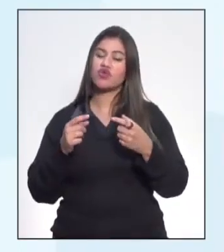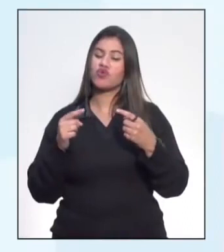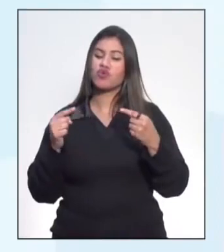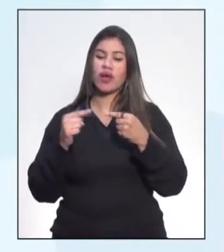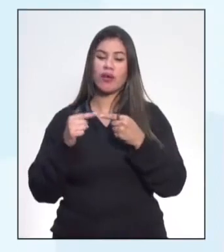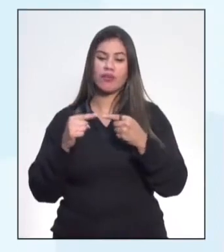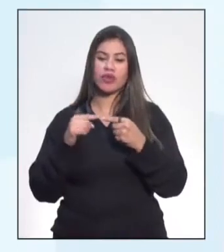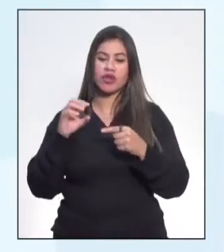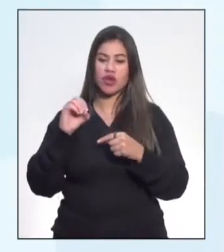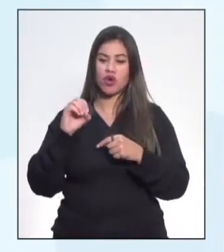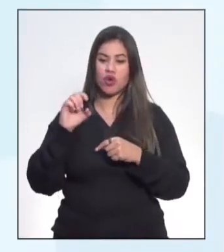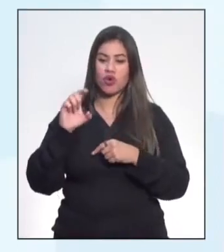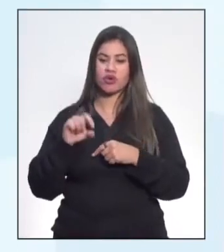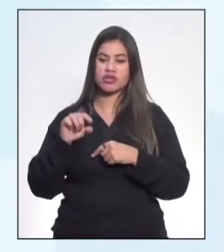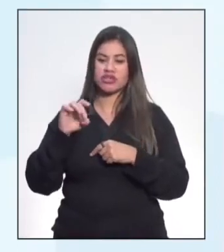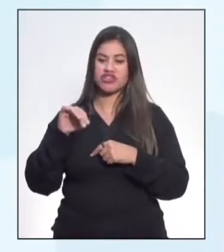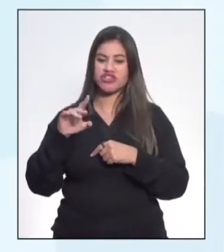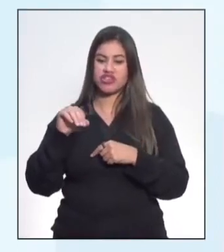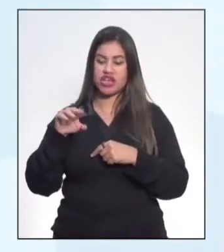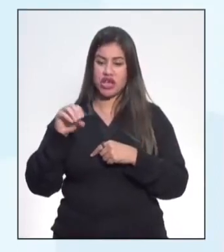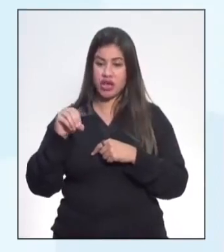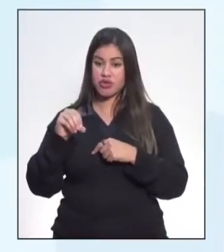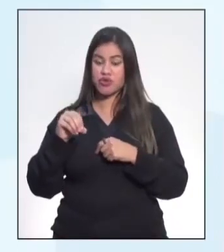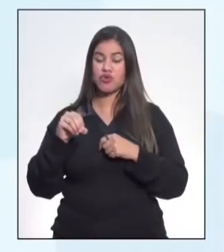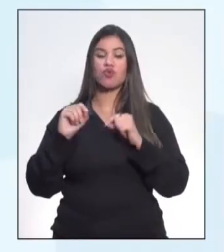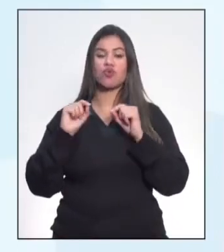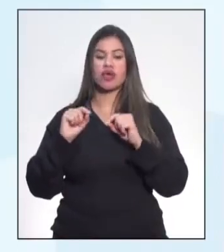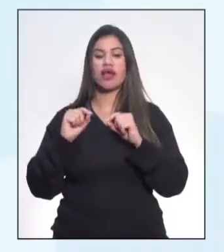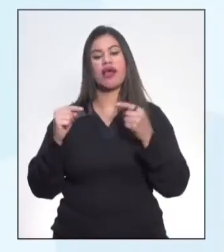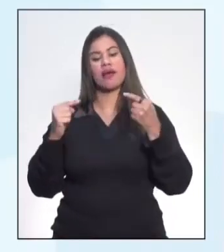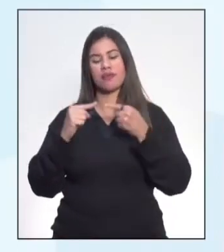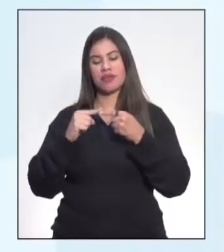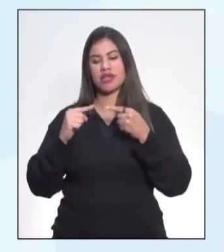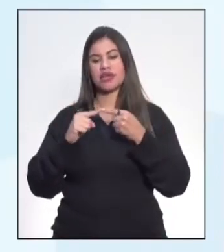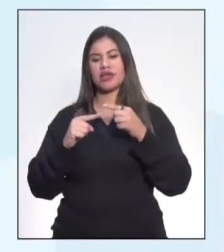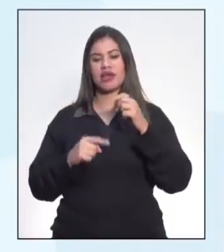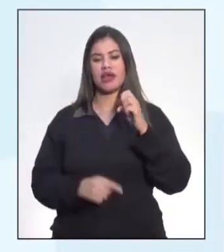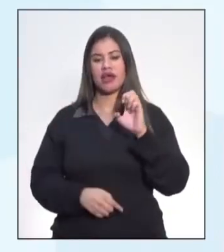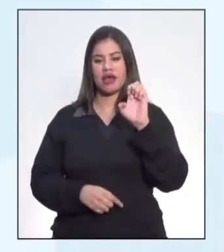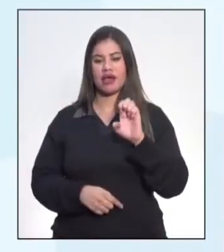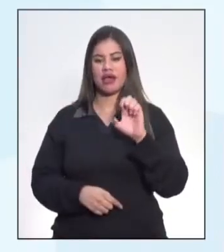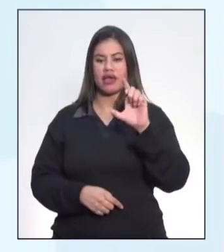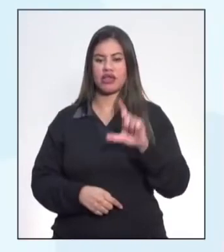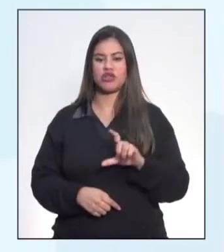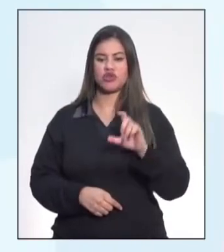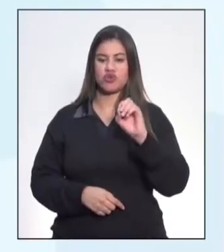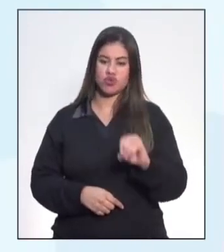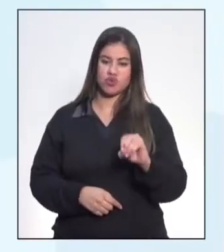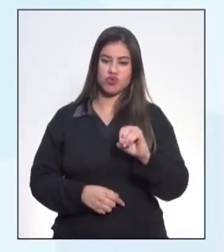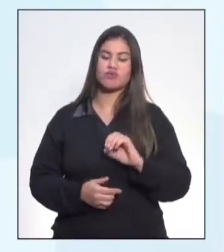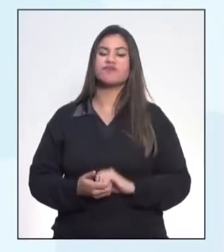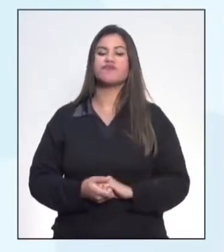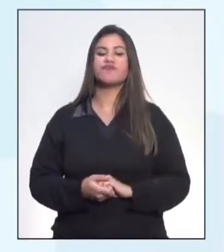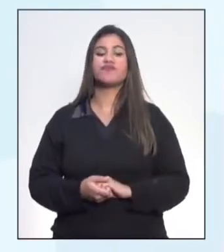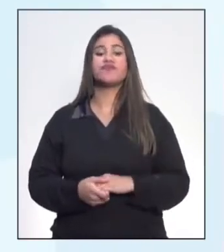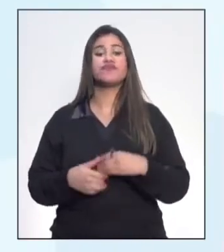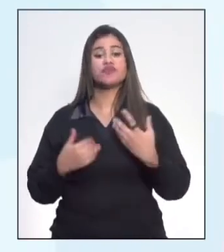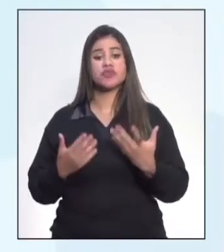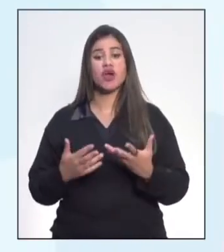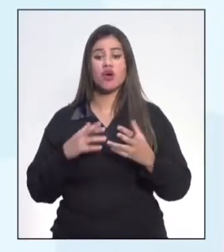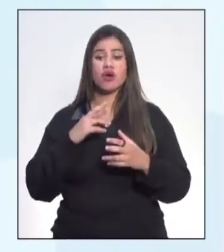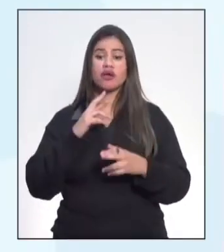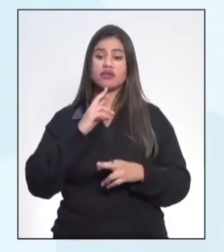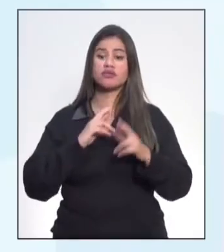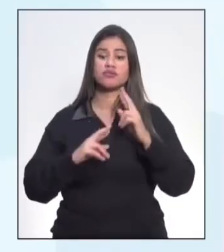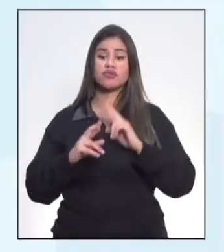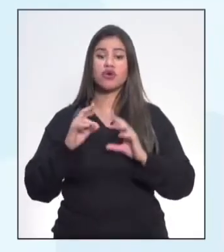oxigênio, combustão, é uma reação exotérmica. Então, quais desses alternativas que está correta?